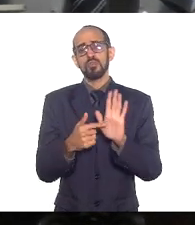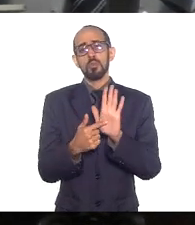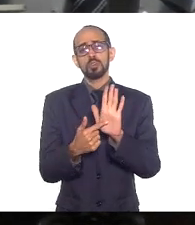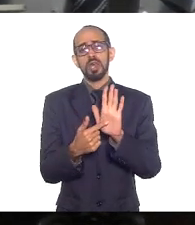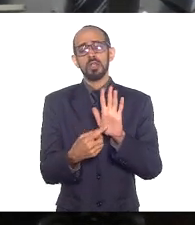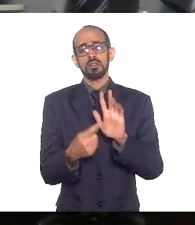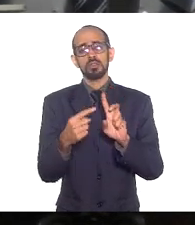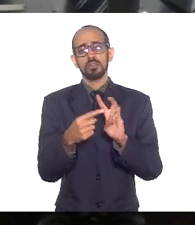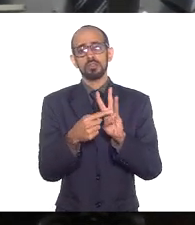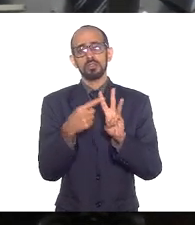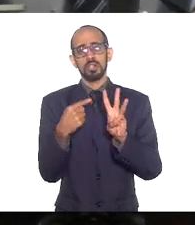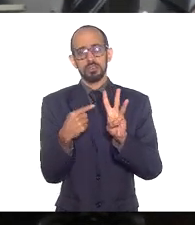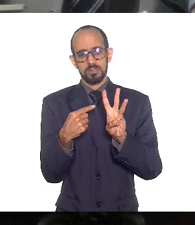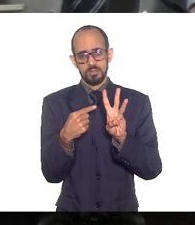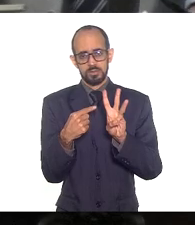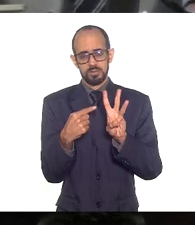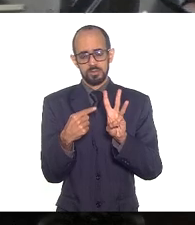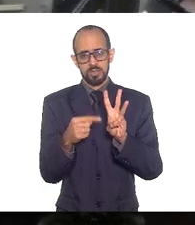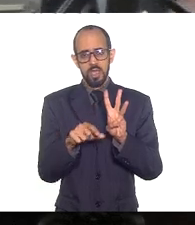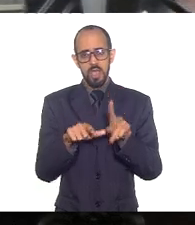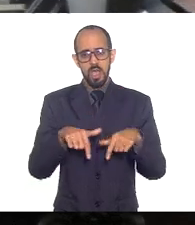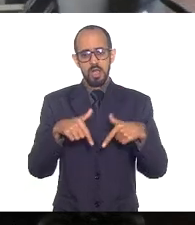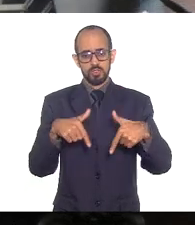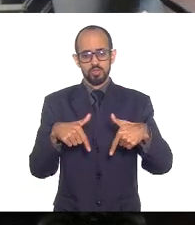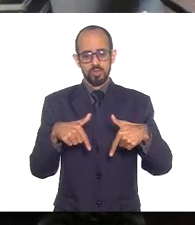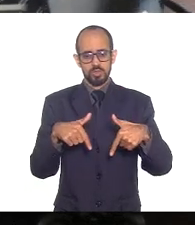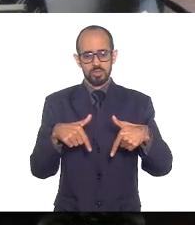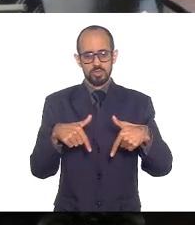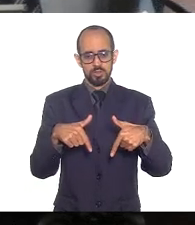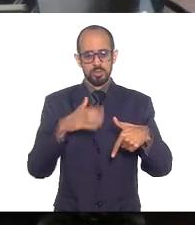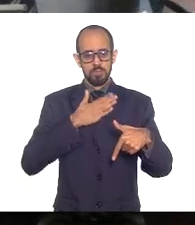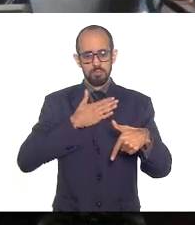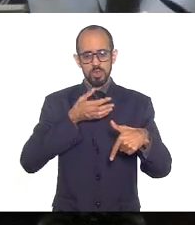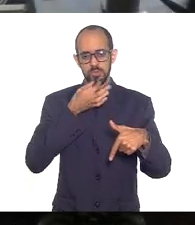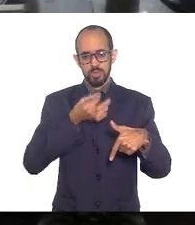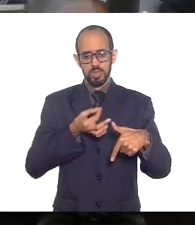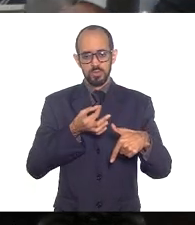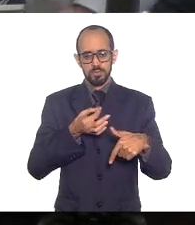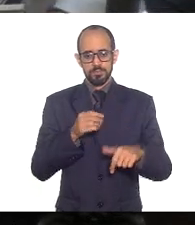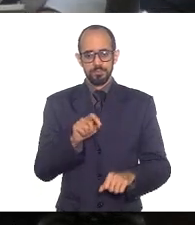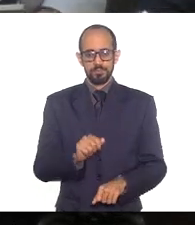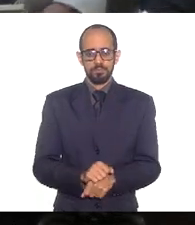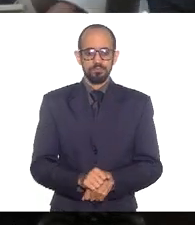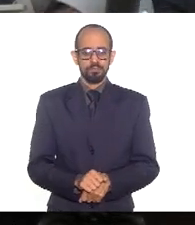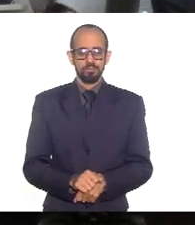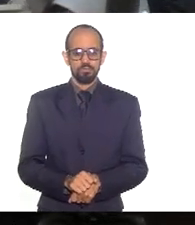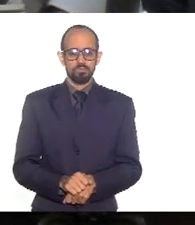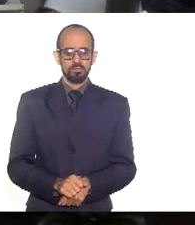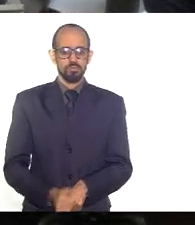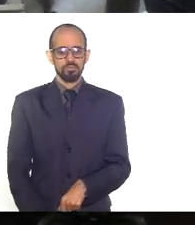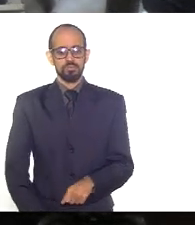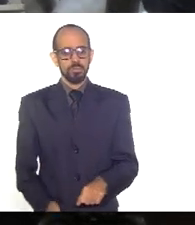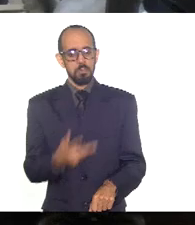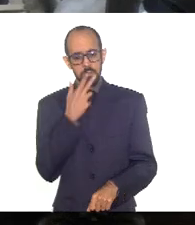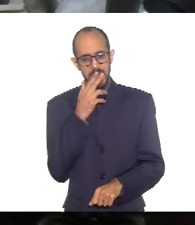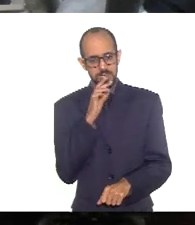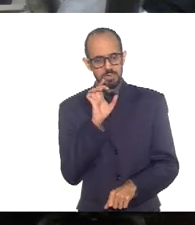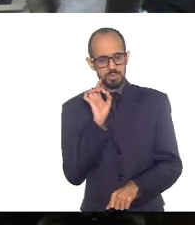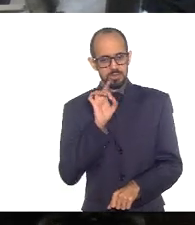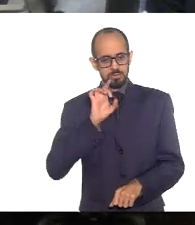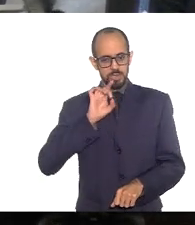destacar três ações que da minha opinião merece destaque especial